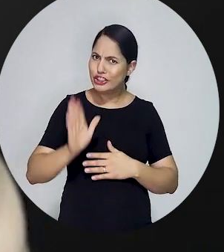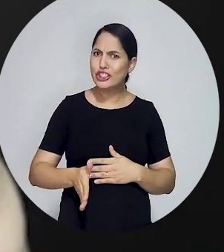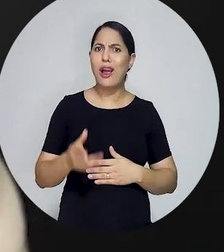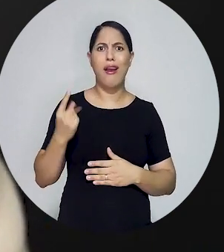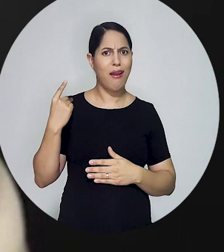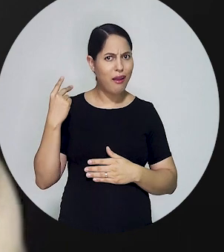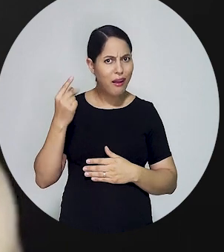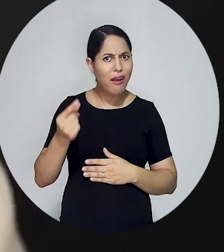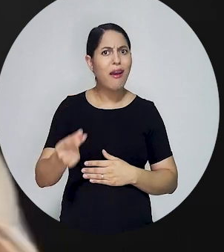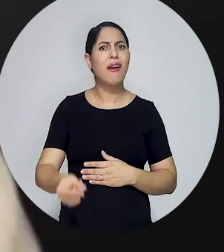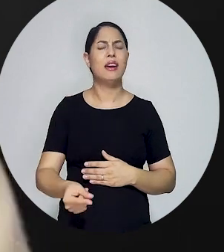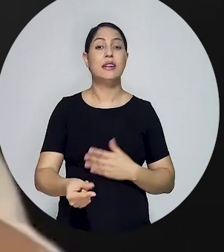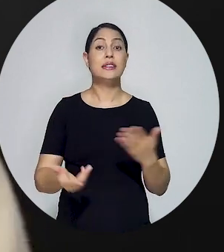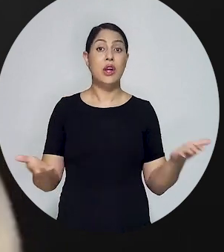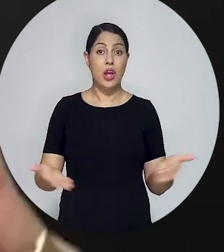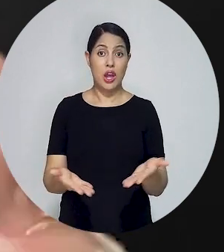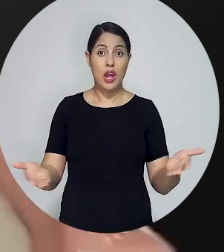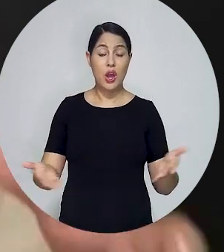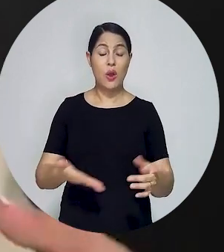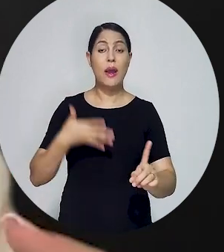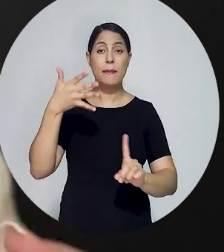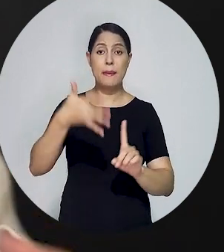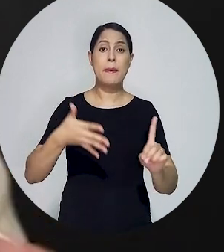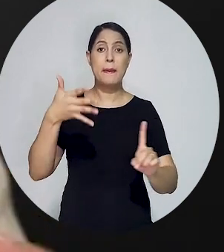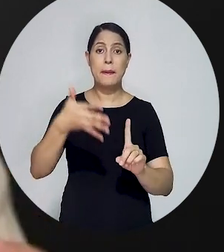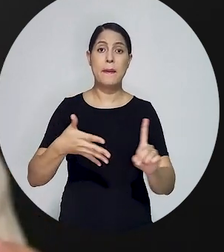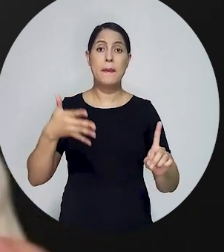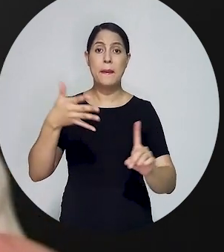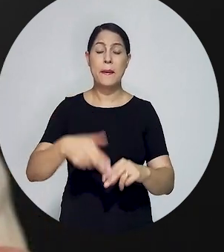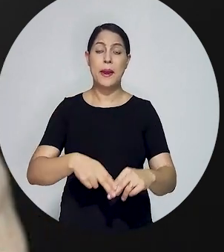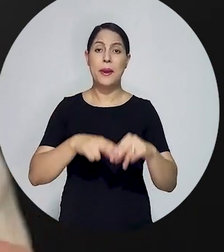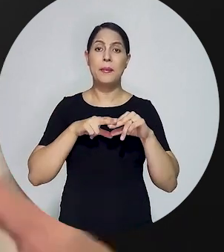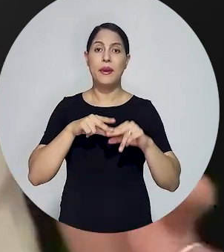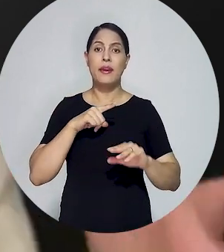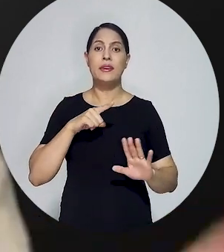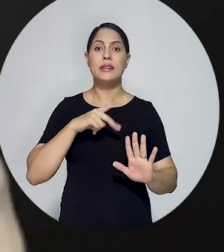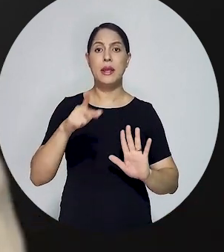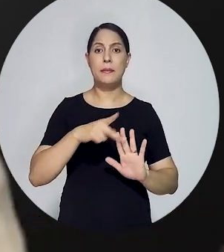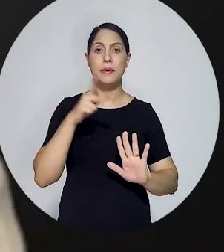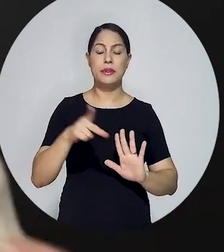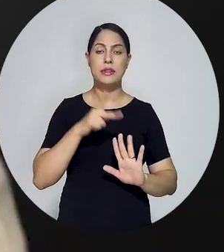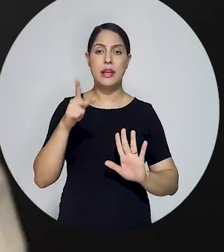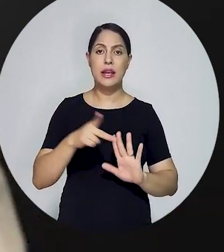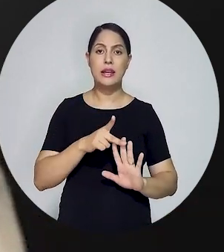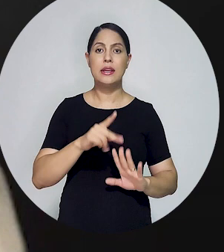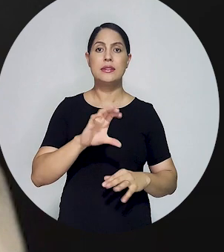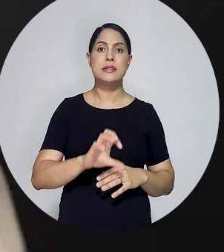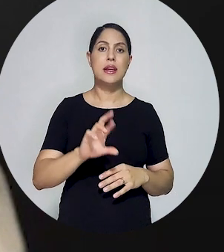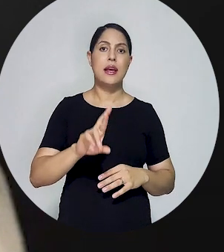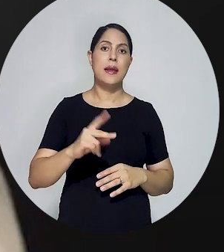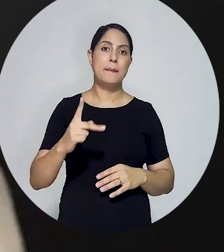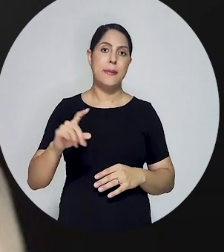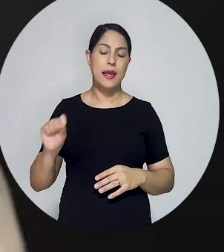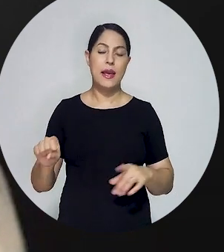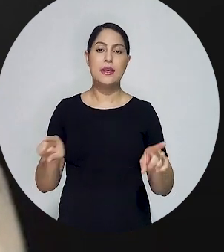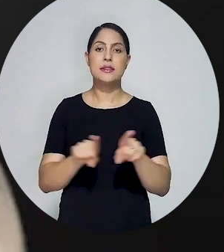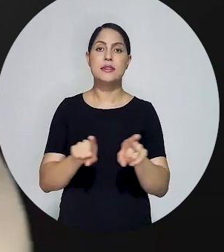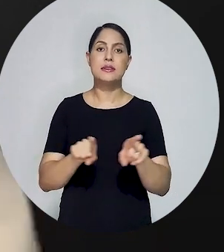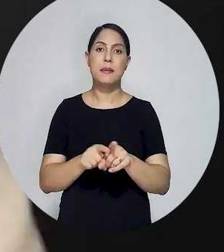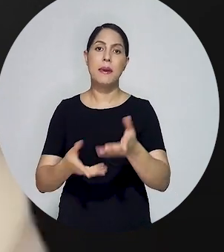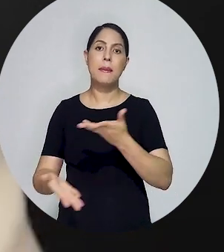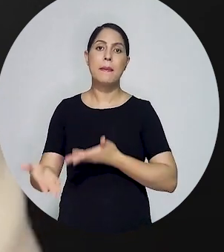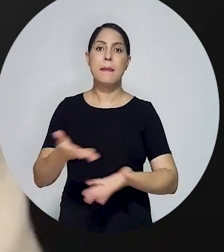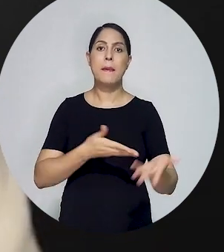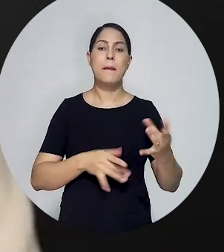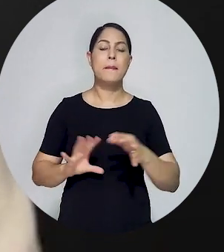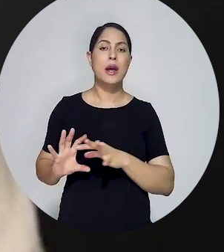que a gente vem lutando. A gente teve já o restabelecimento da sustentação oral, através da portaria recente do presidente do CRPS,